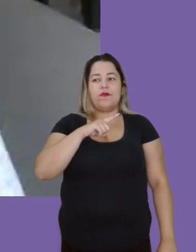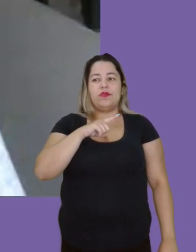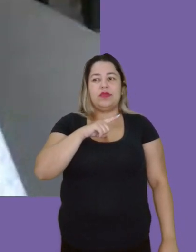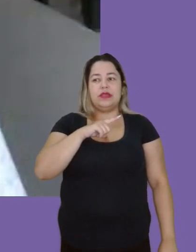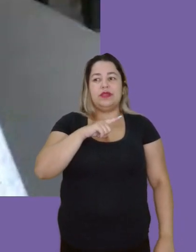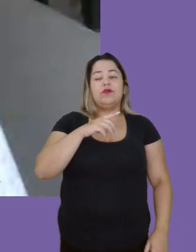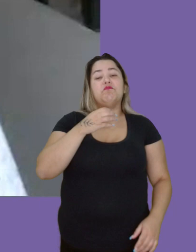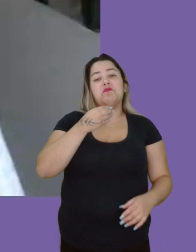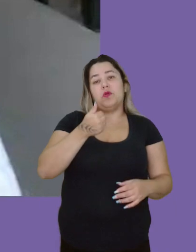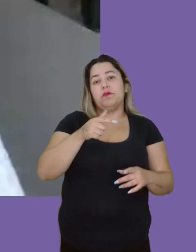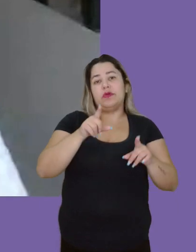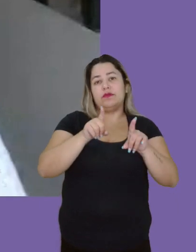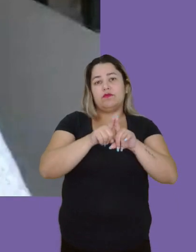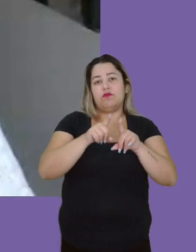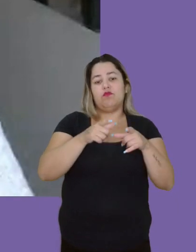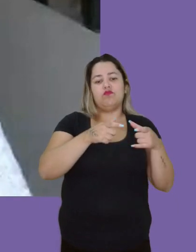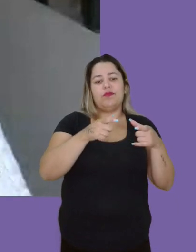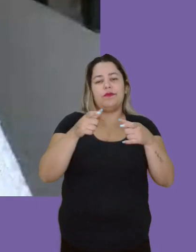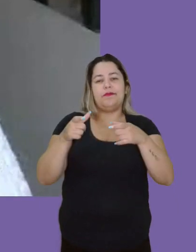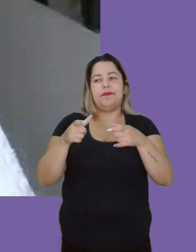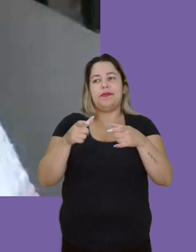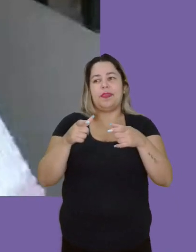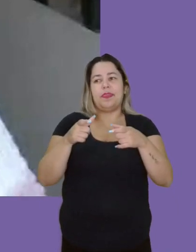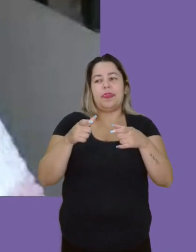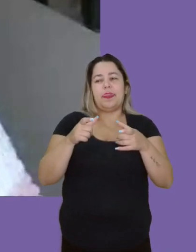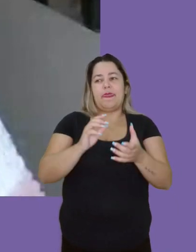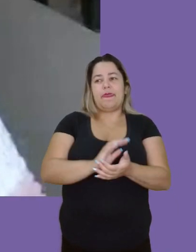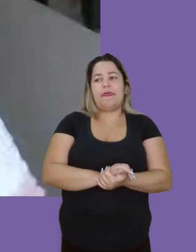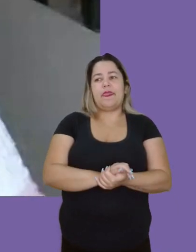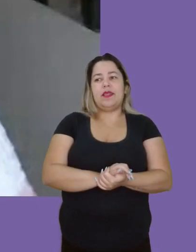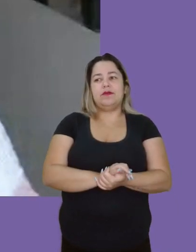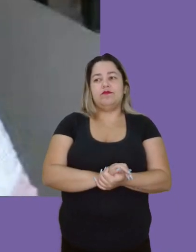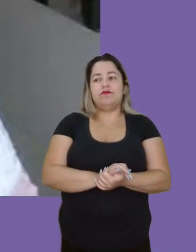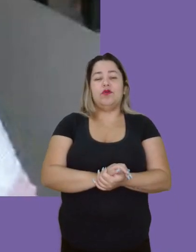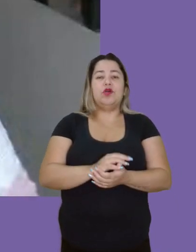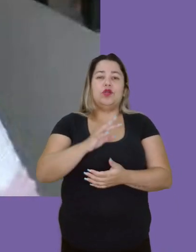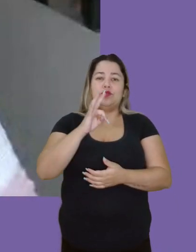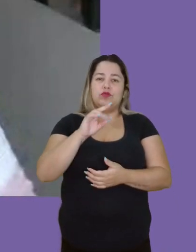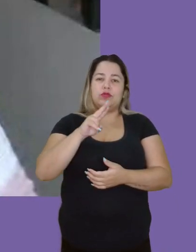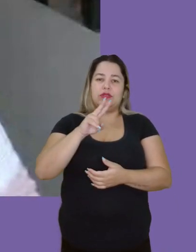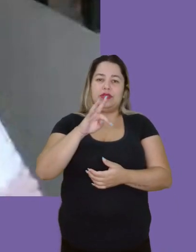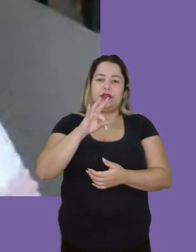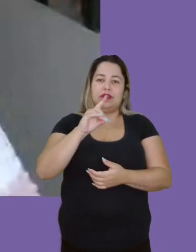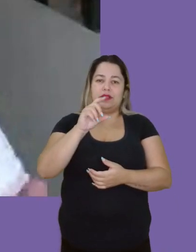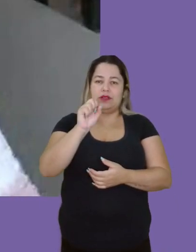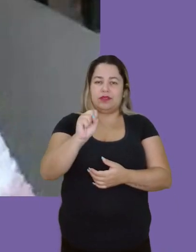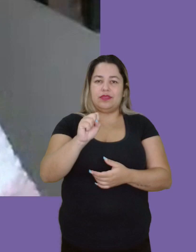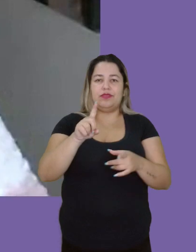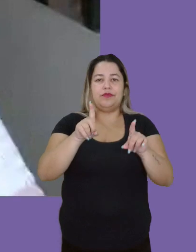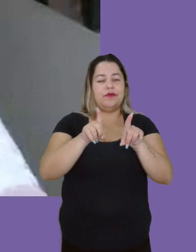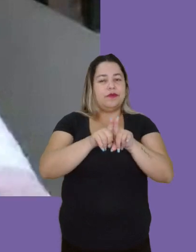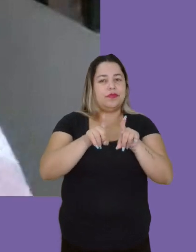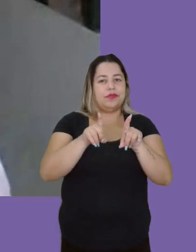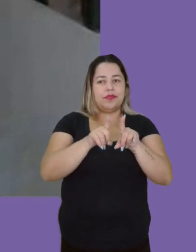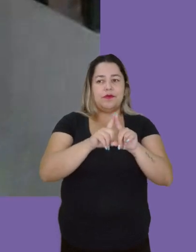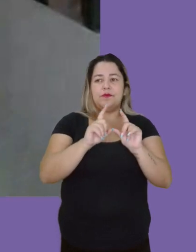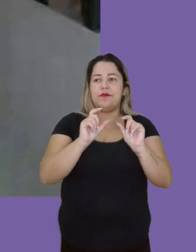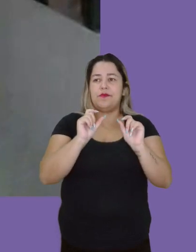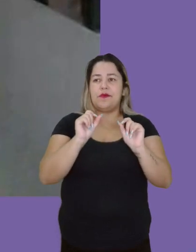boa parte foi de setores, inclusive, de certa forma, tutelados, né? Esposas